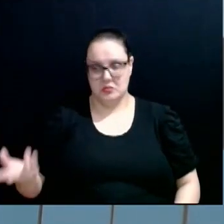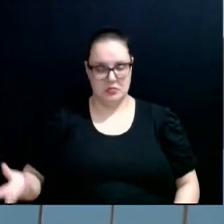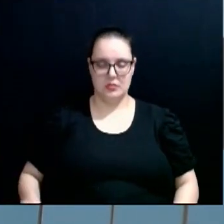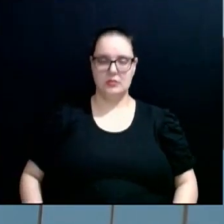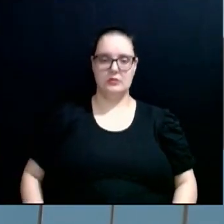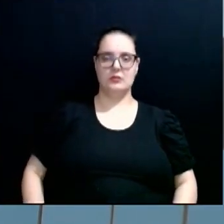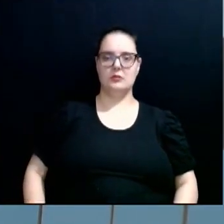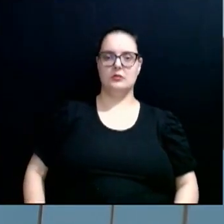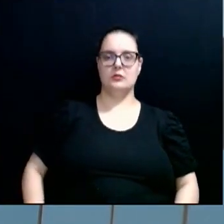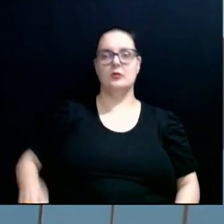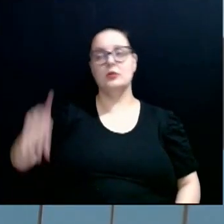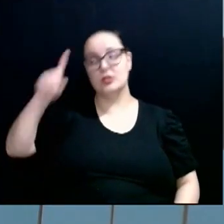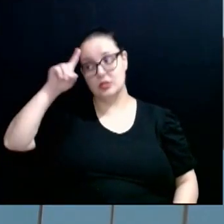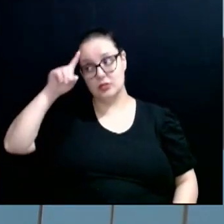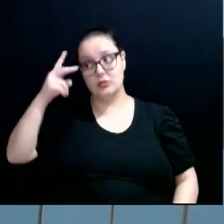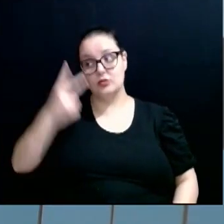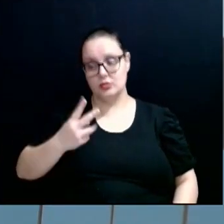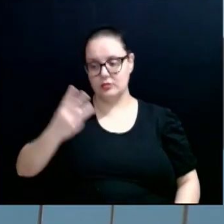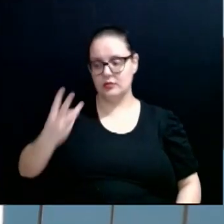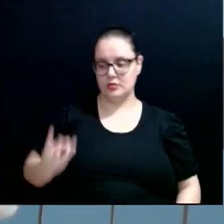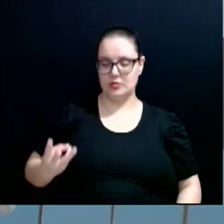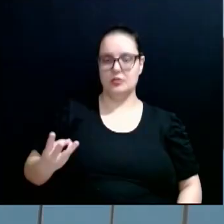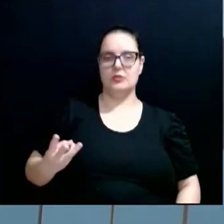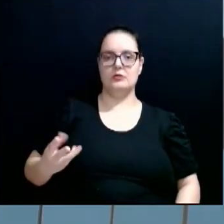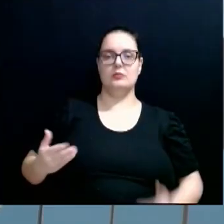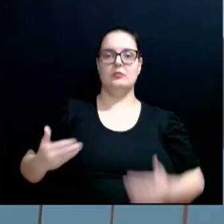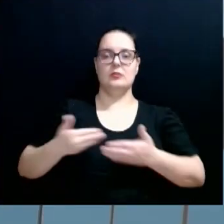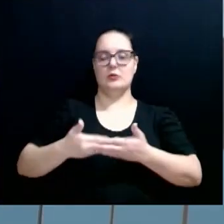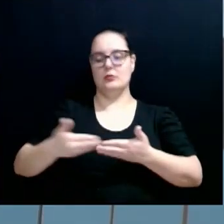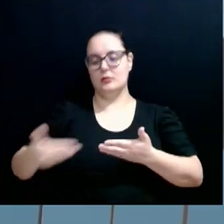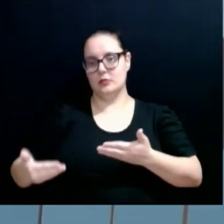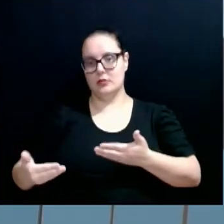dia 23, vai abrir o envelope só de quem